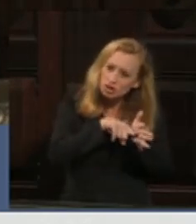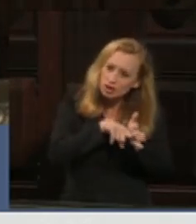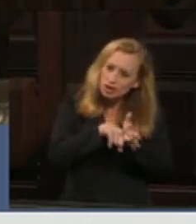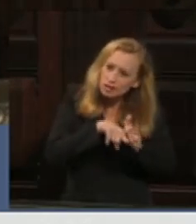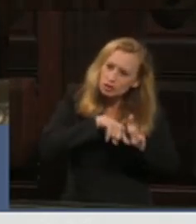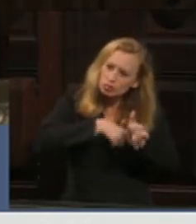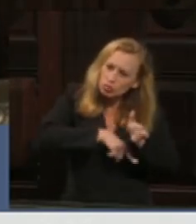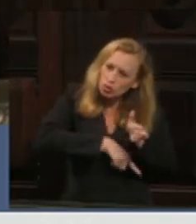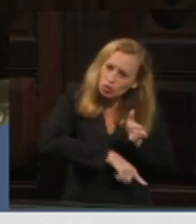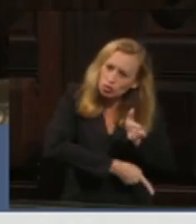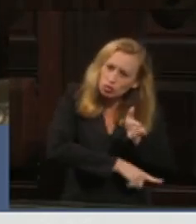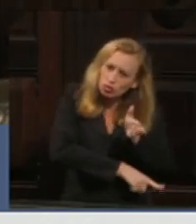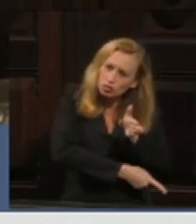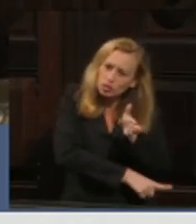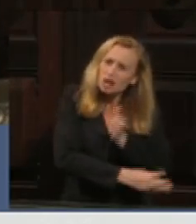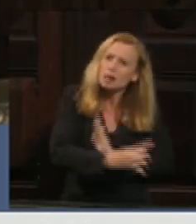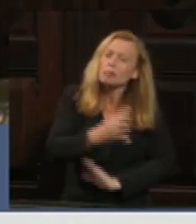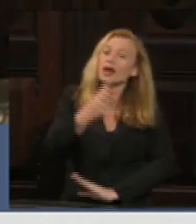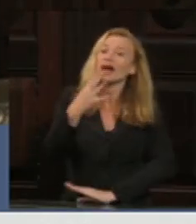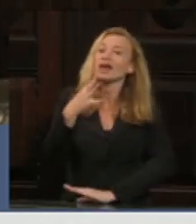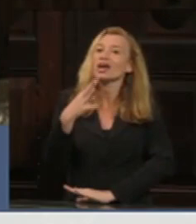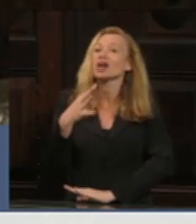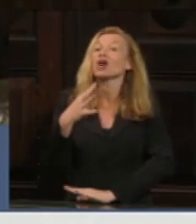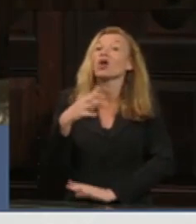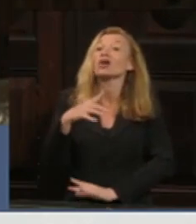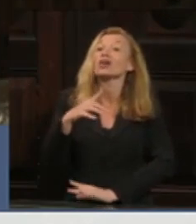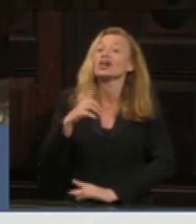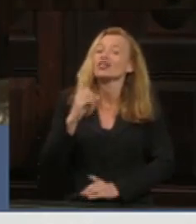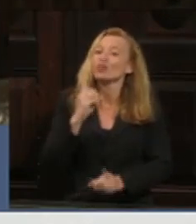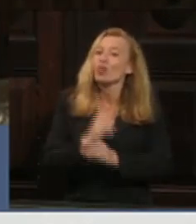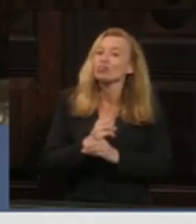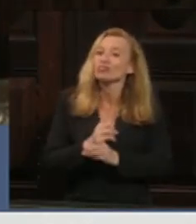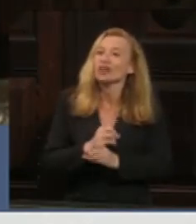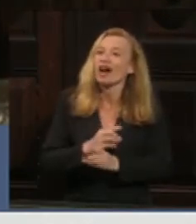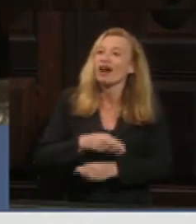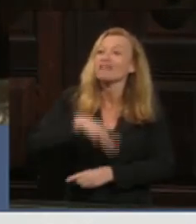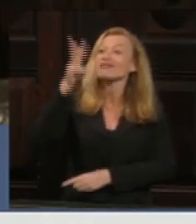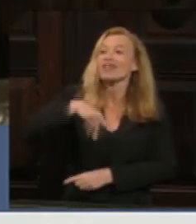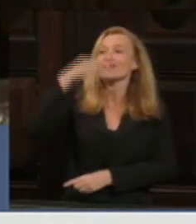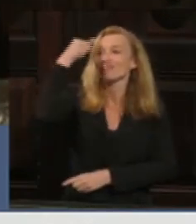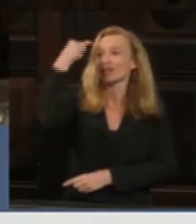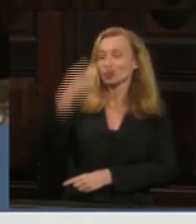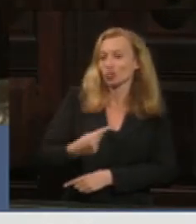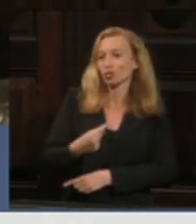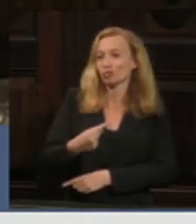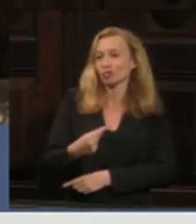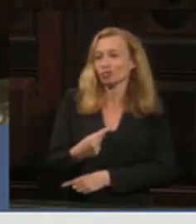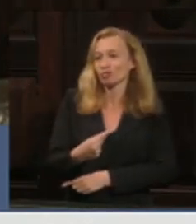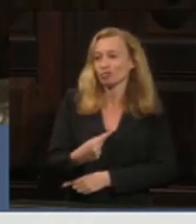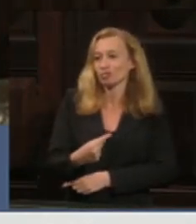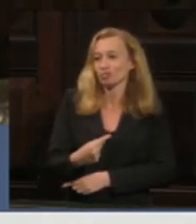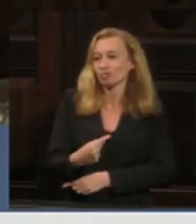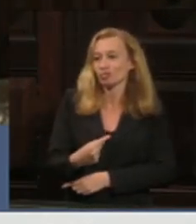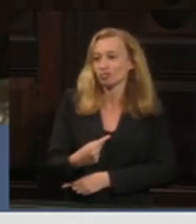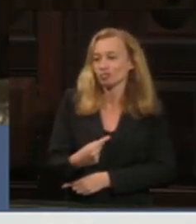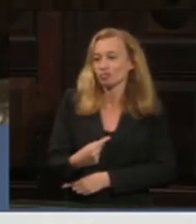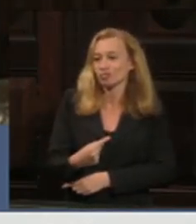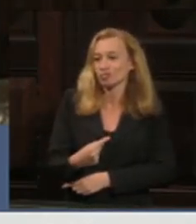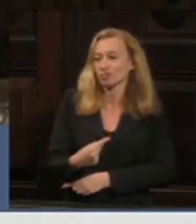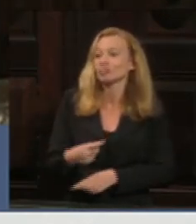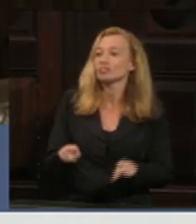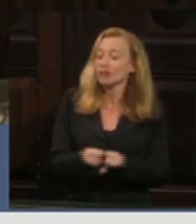para descobrir os mandantes e as ramificações dessa quadrilha no contrabando de